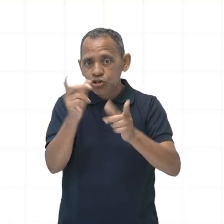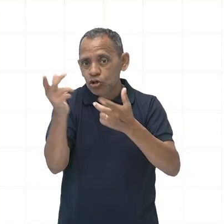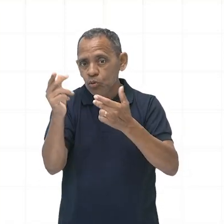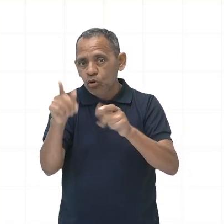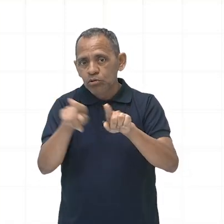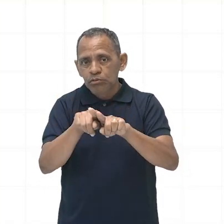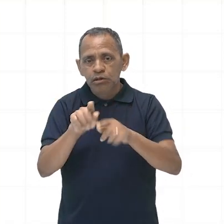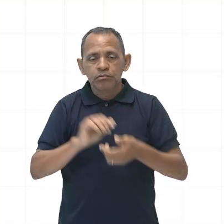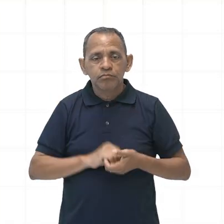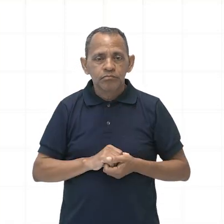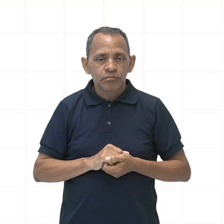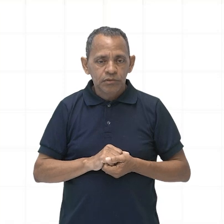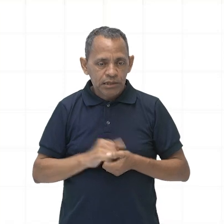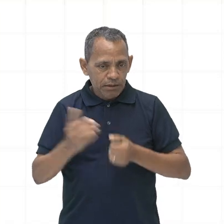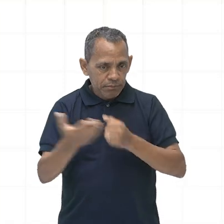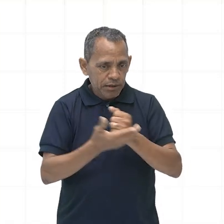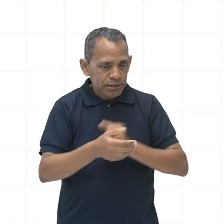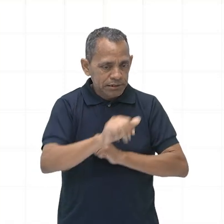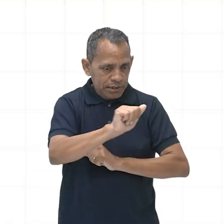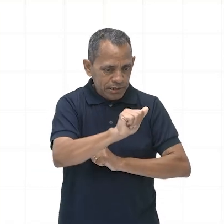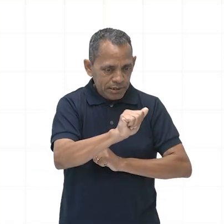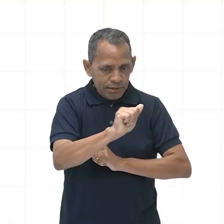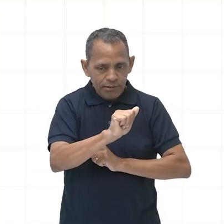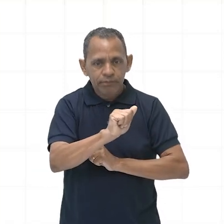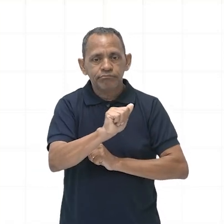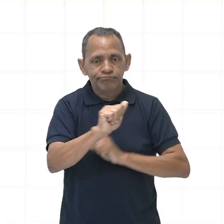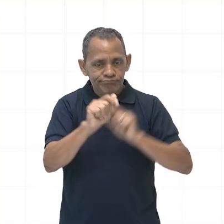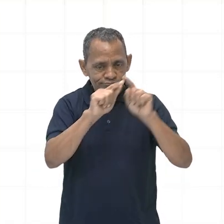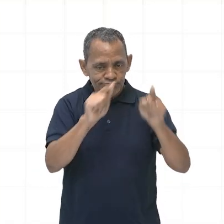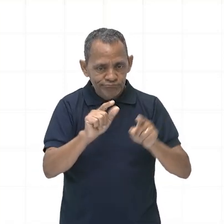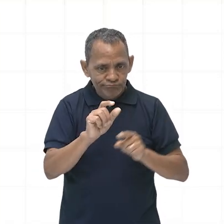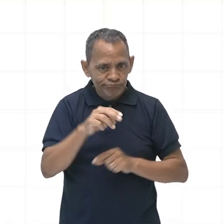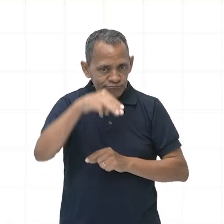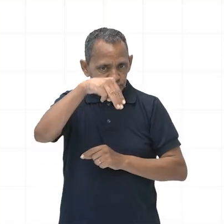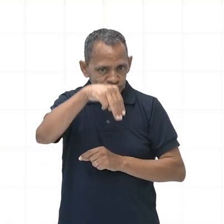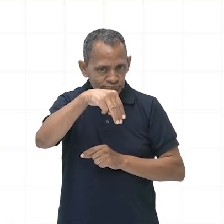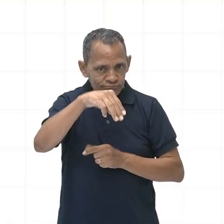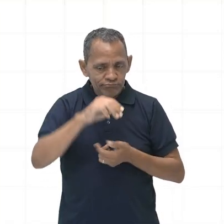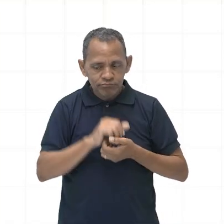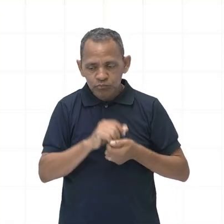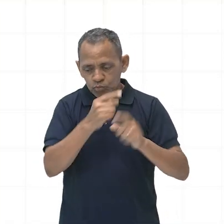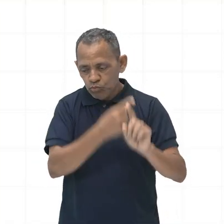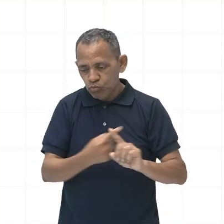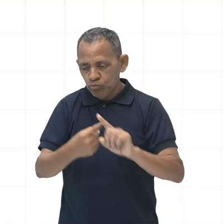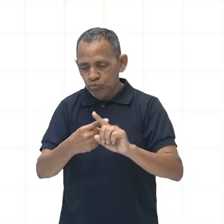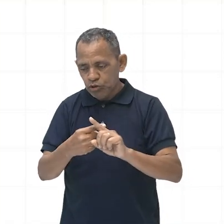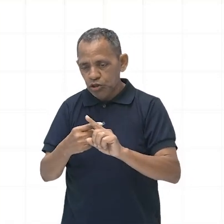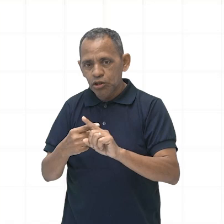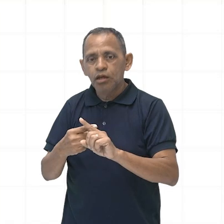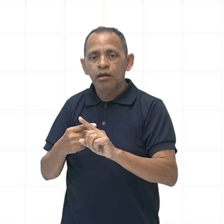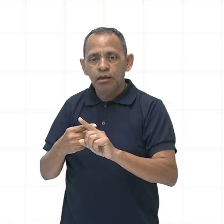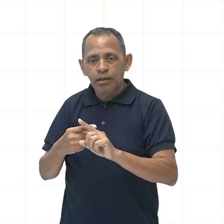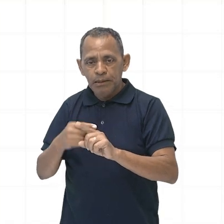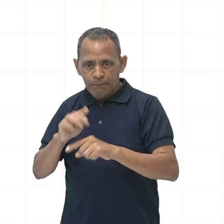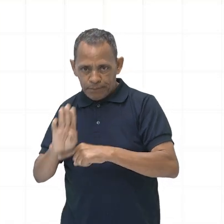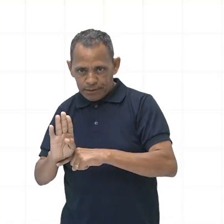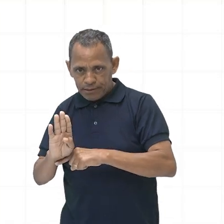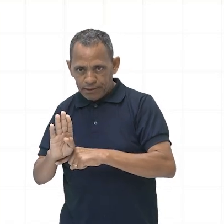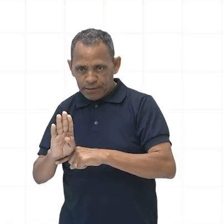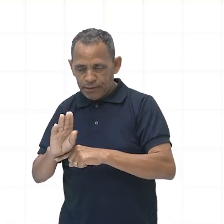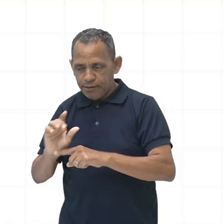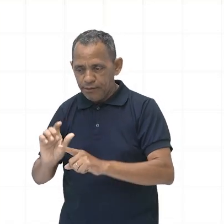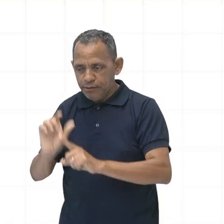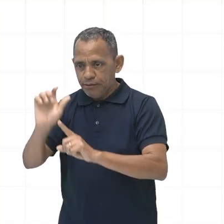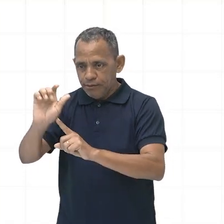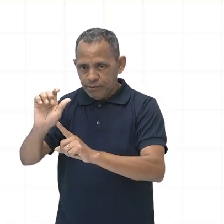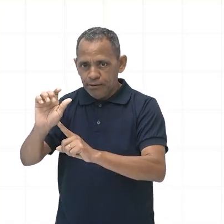vai ficar a base A elevada ao expoente N, multiplicando a base B elevada ao mesmo